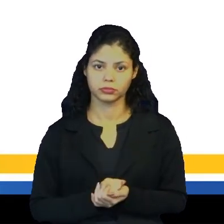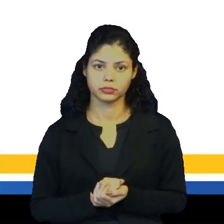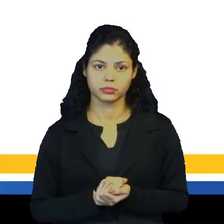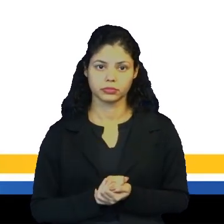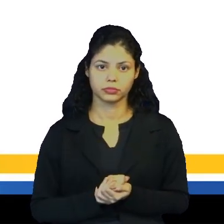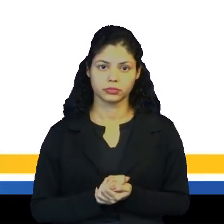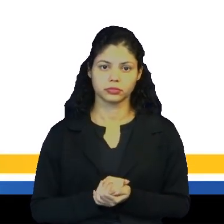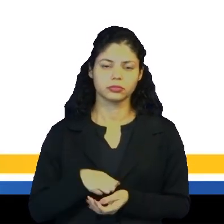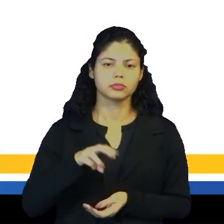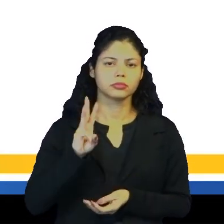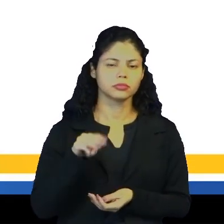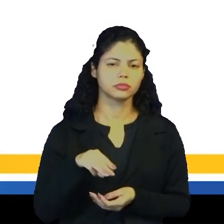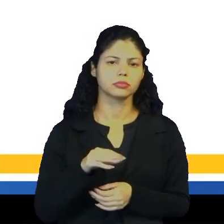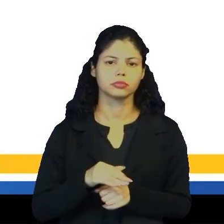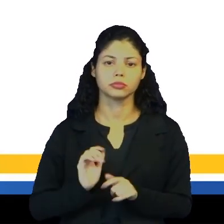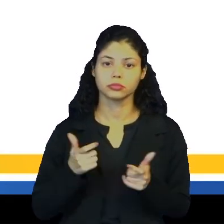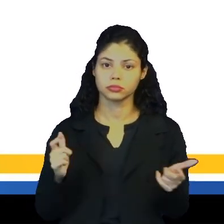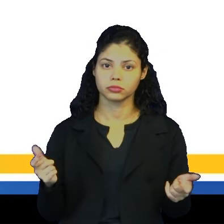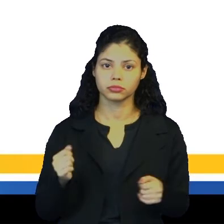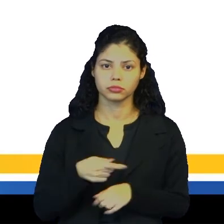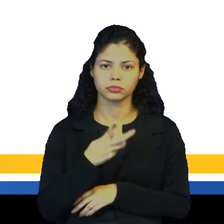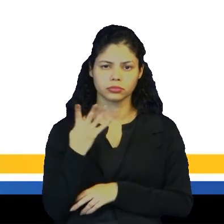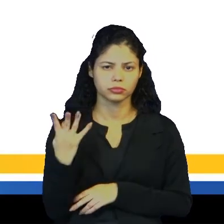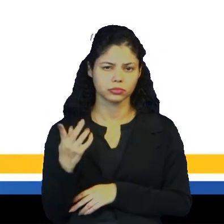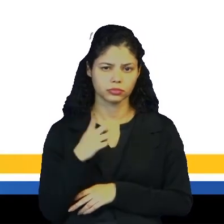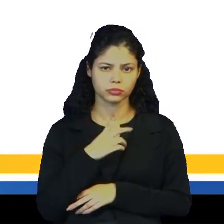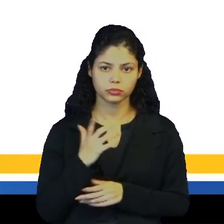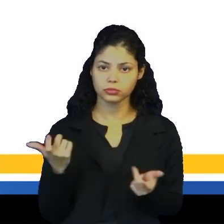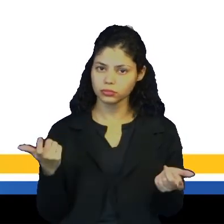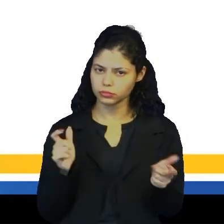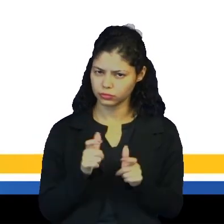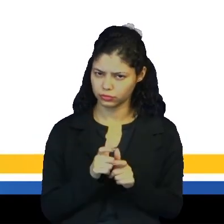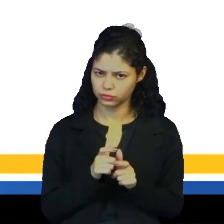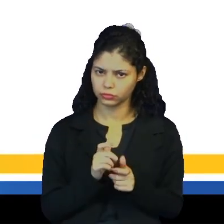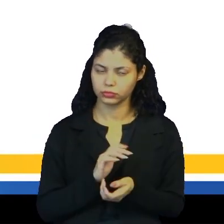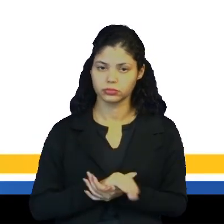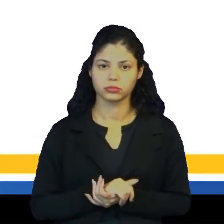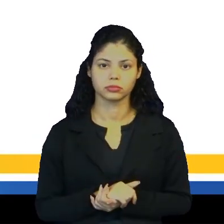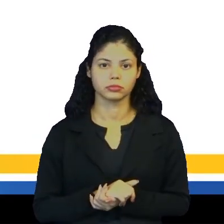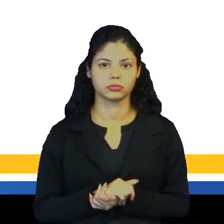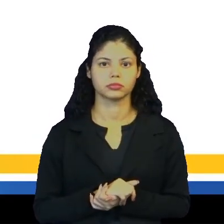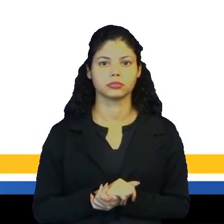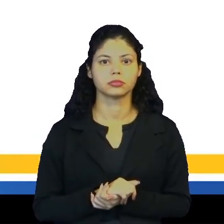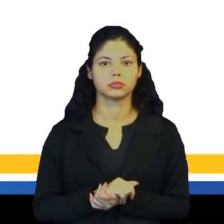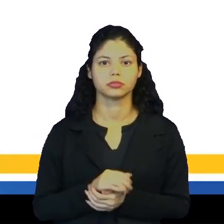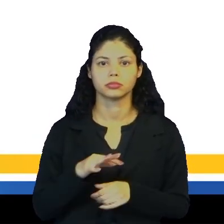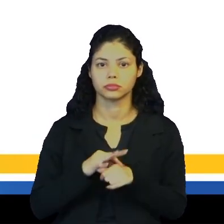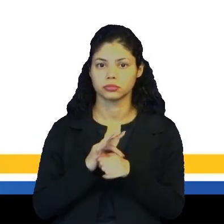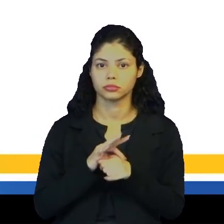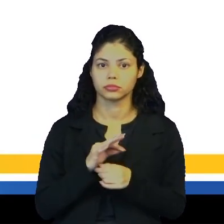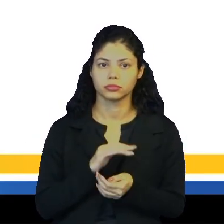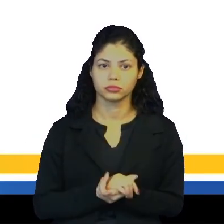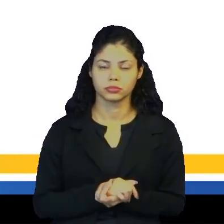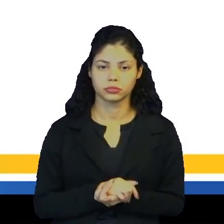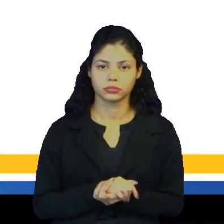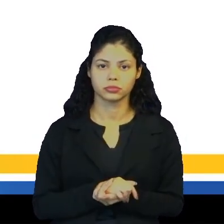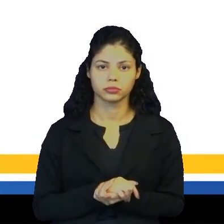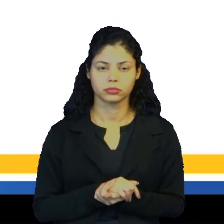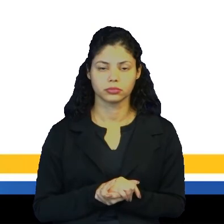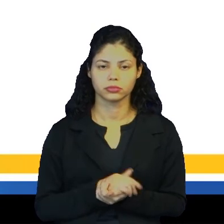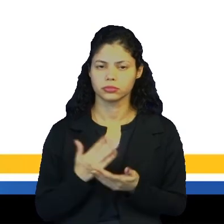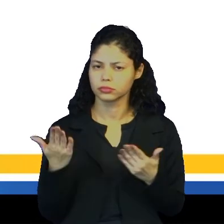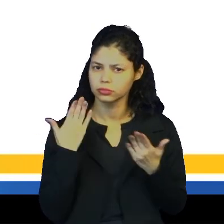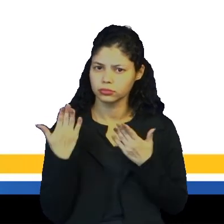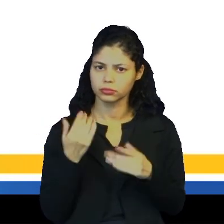carne. Quem comprou a maior quantidade e a menor quantidade de carne?